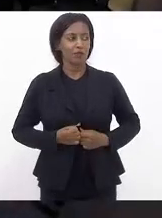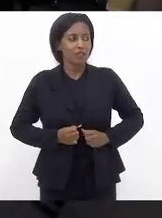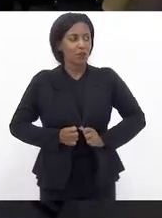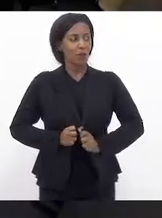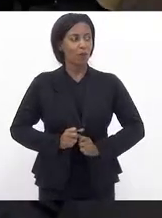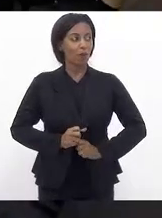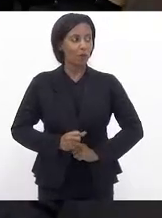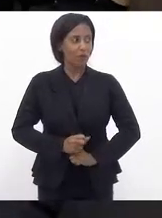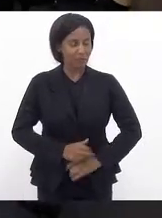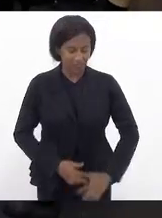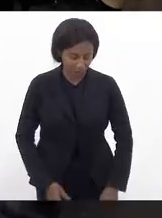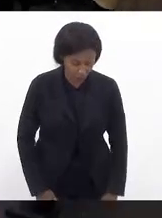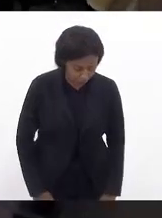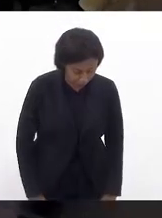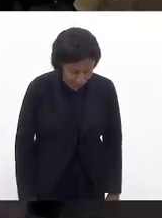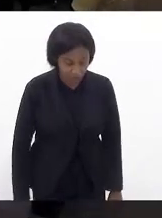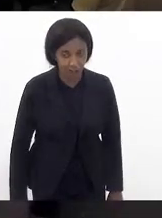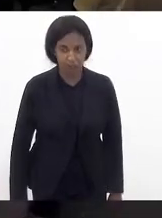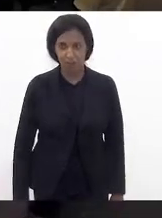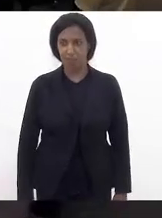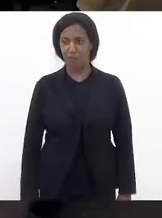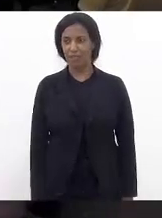E aí